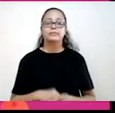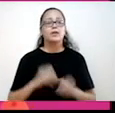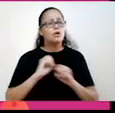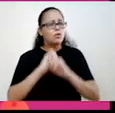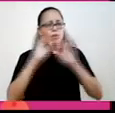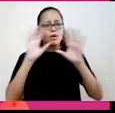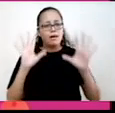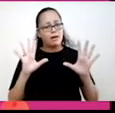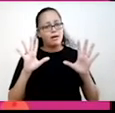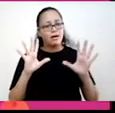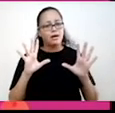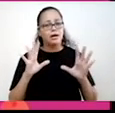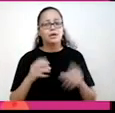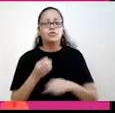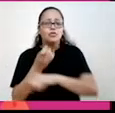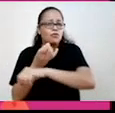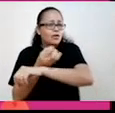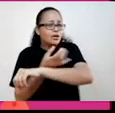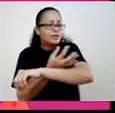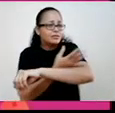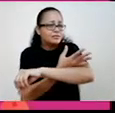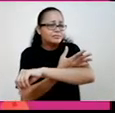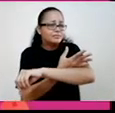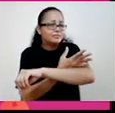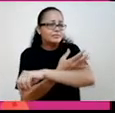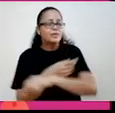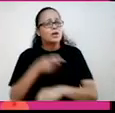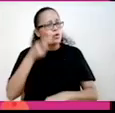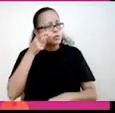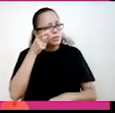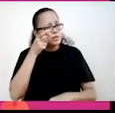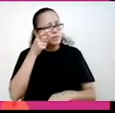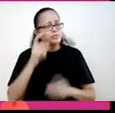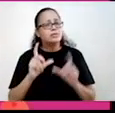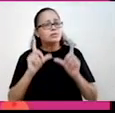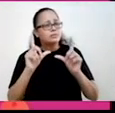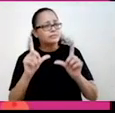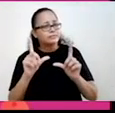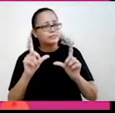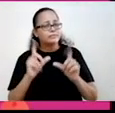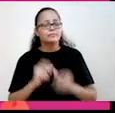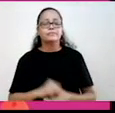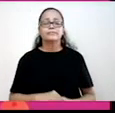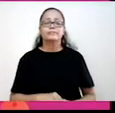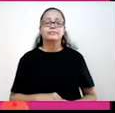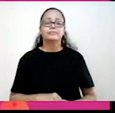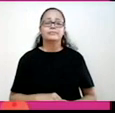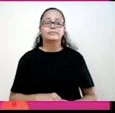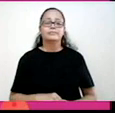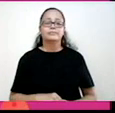claro, as pradarias, né, são gramíneas, né, são pastos, como a gente observa aqui na imagem, de maneira bem resumida é isso.